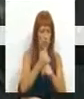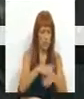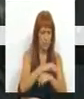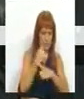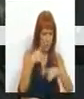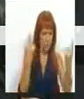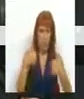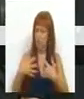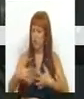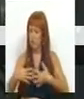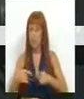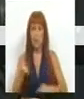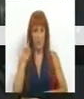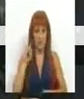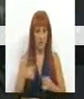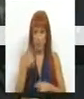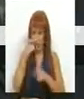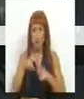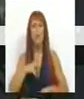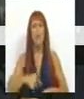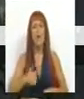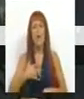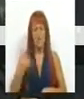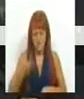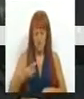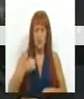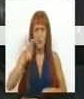pública, quer os sindicatos, sobretudo os cidadãos portugueses,